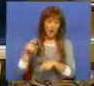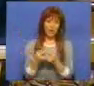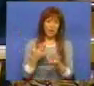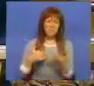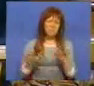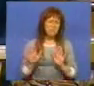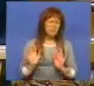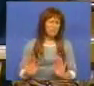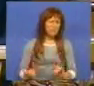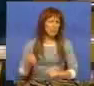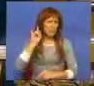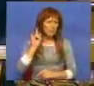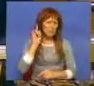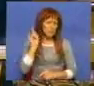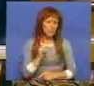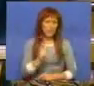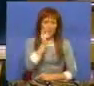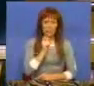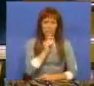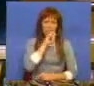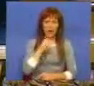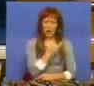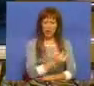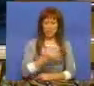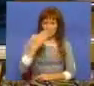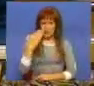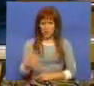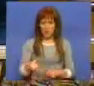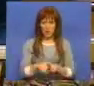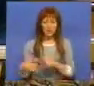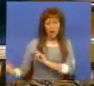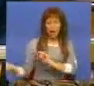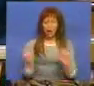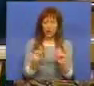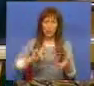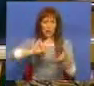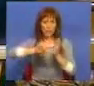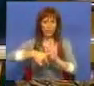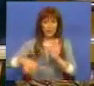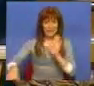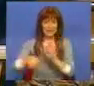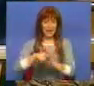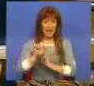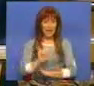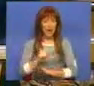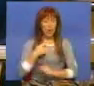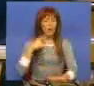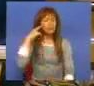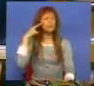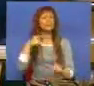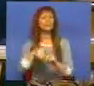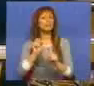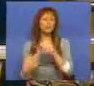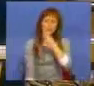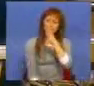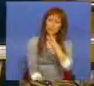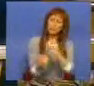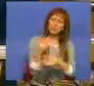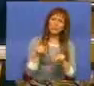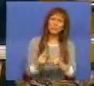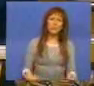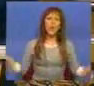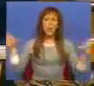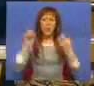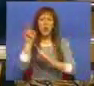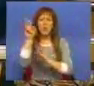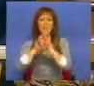mais precisamente em maio de 2007, debatemos um projeto de lei que visava a criação de um